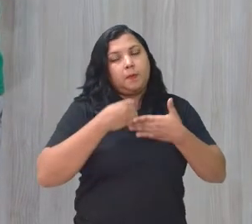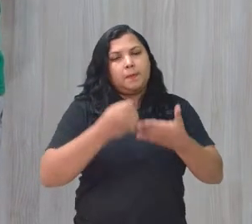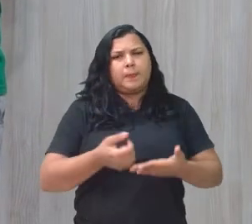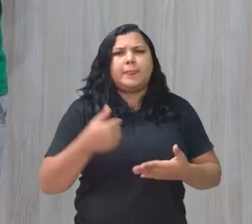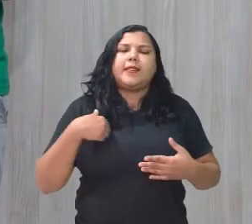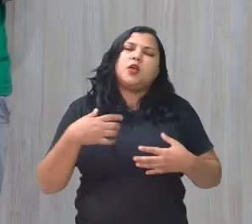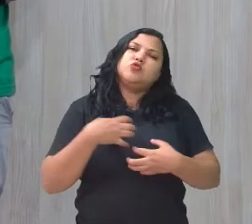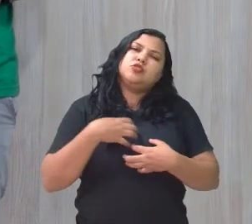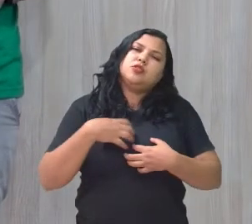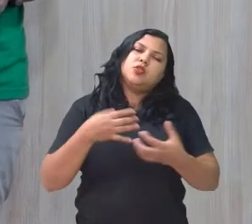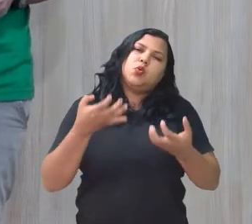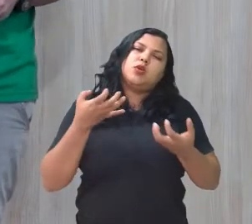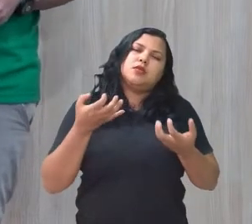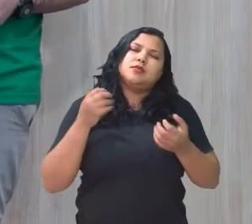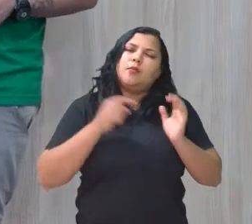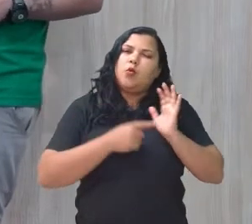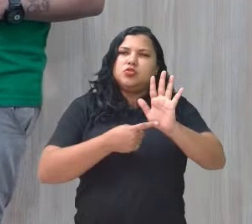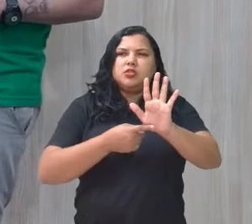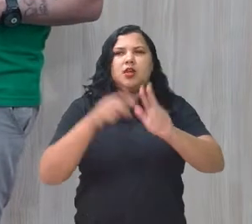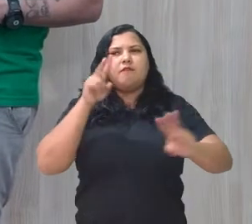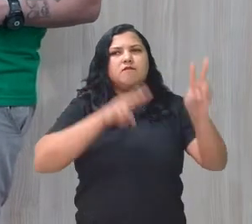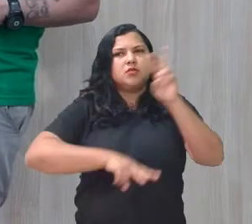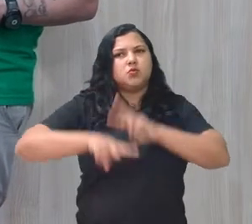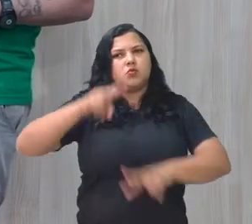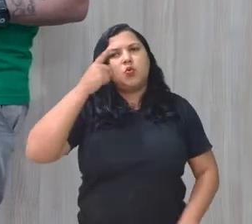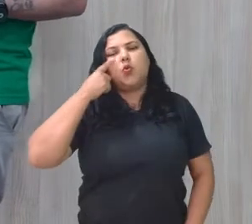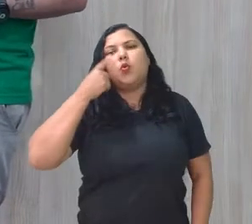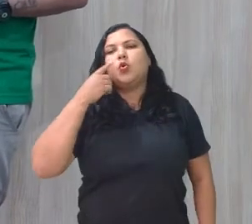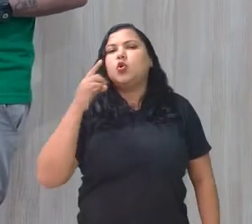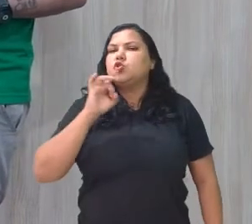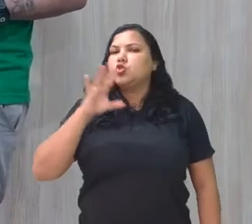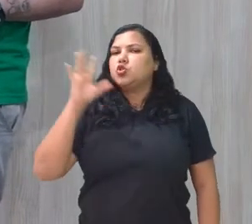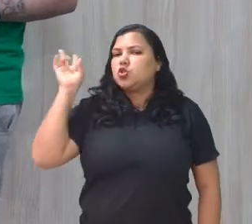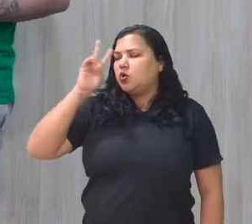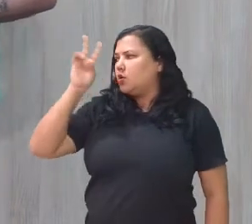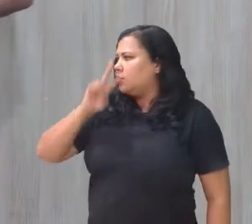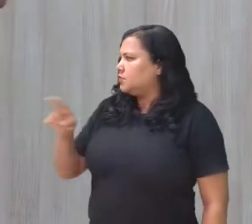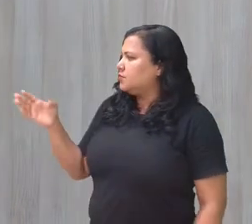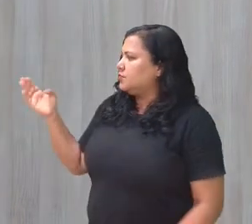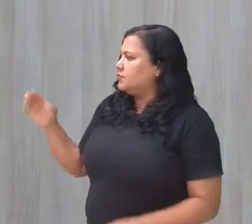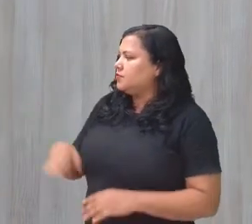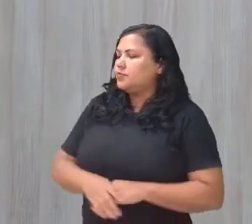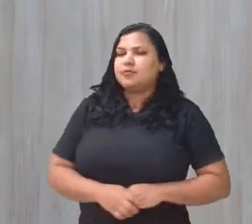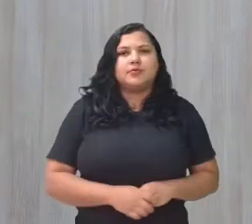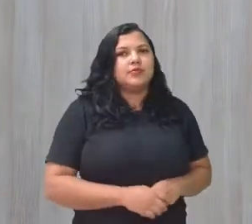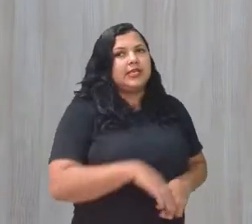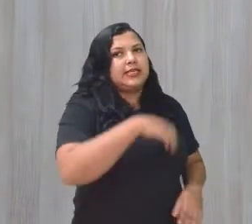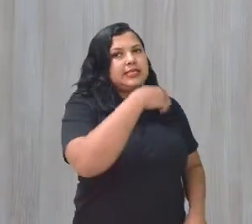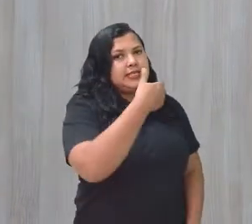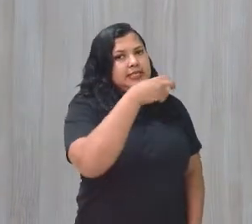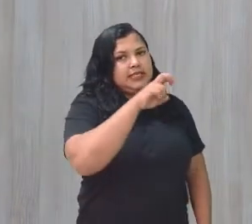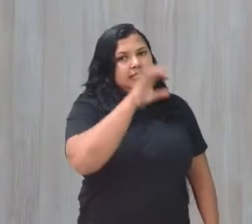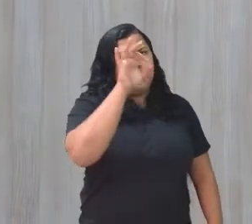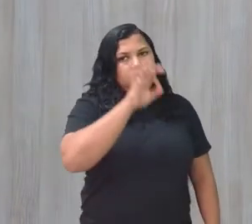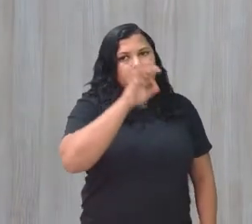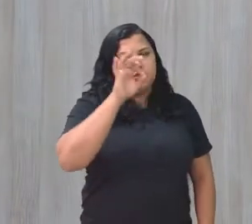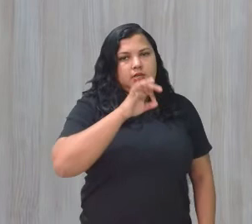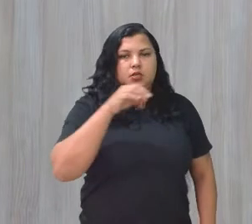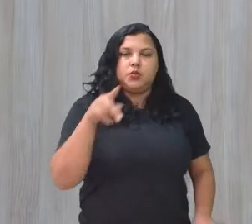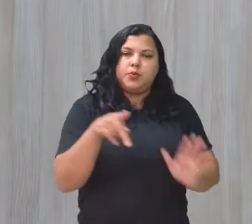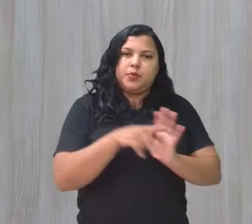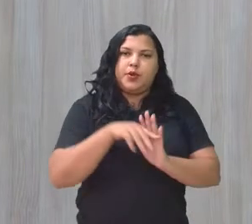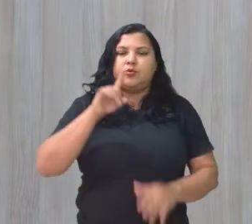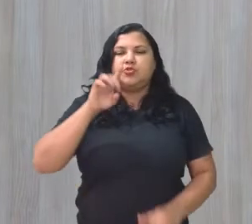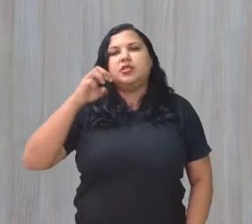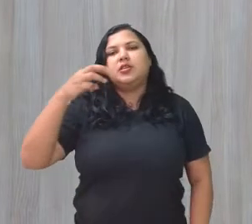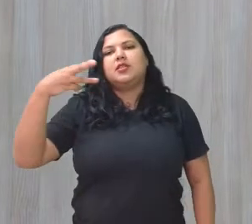fazer de uma forma mais visual hoje. Então, só recapitulando aqui, 15% de 350, espero que tenha ficado